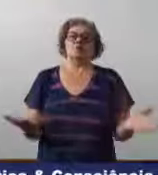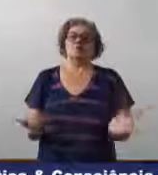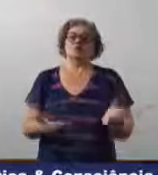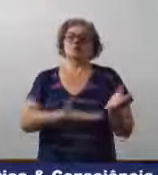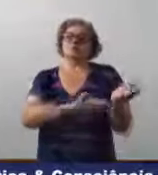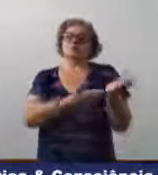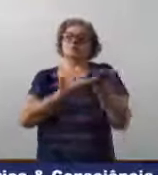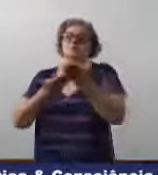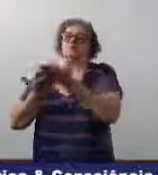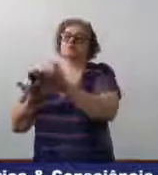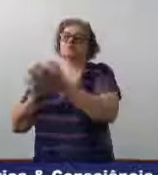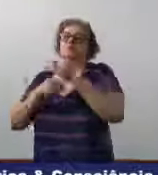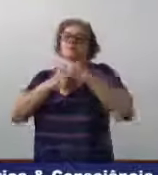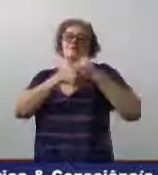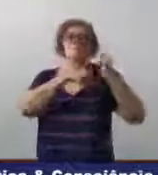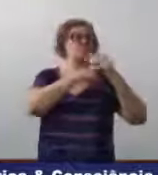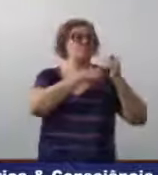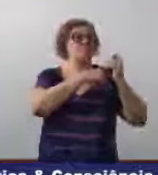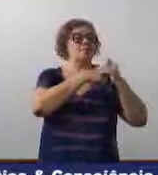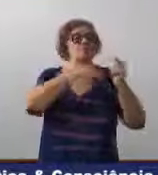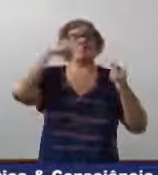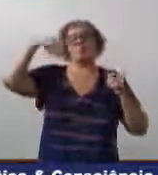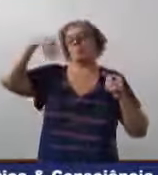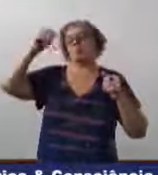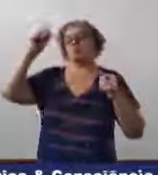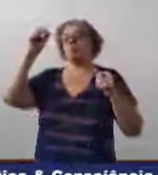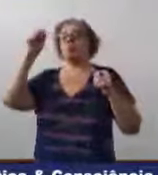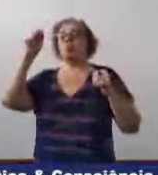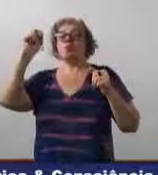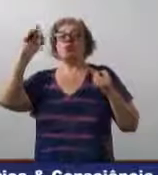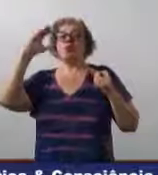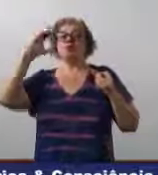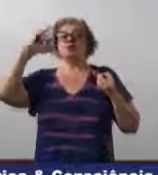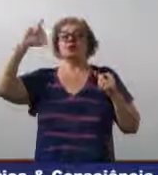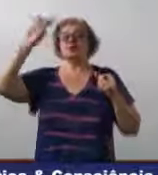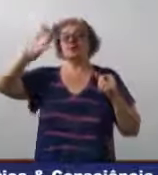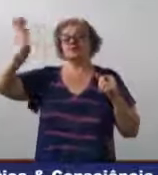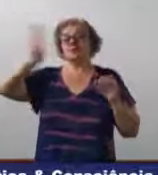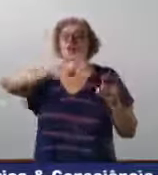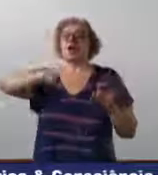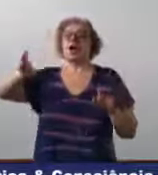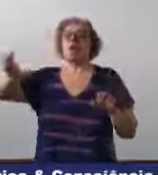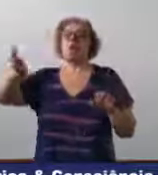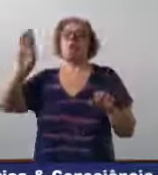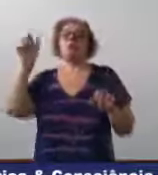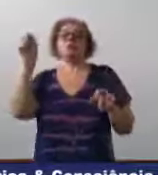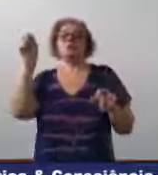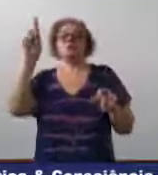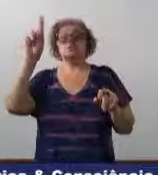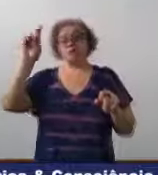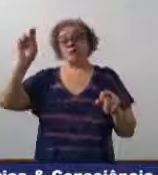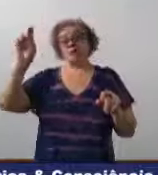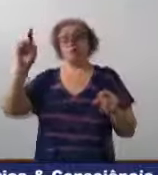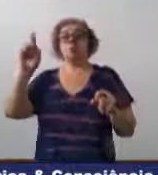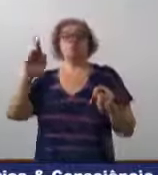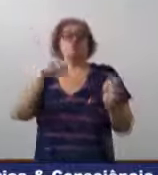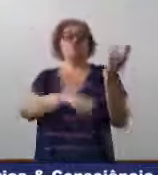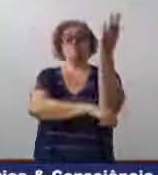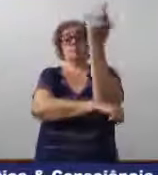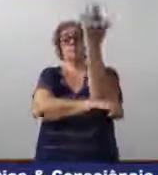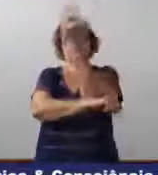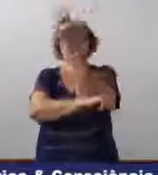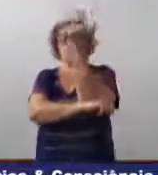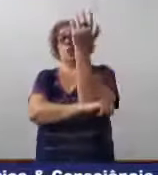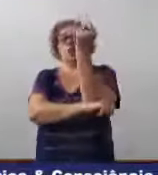Hoje nós estamos recebendo com muito carinho o Moacir Costa de Araújo Lima, que é natural de Porto